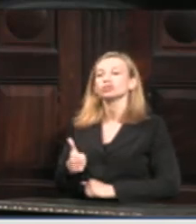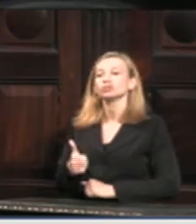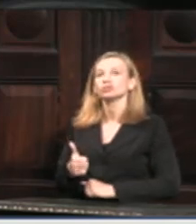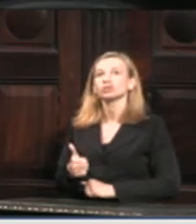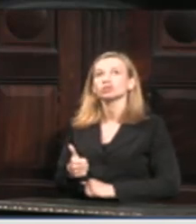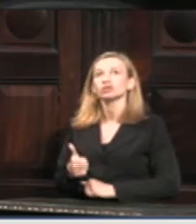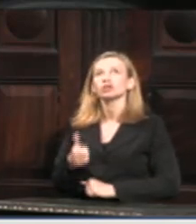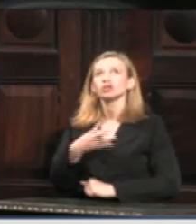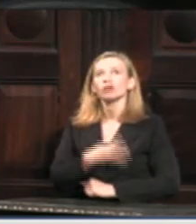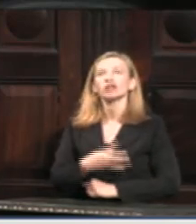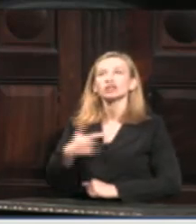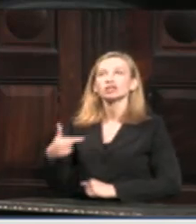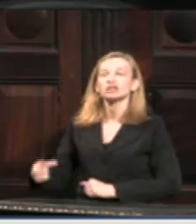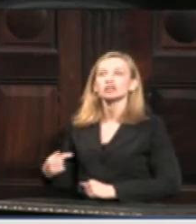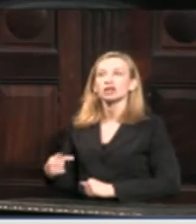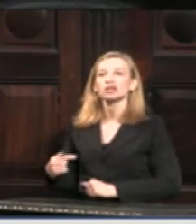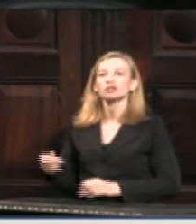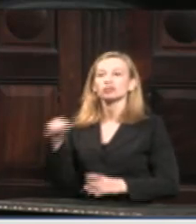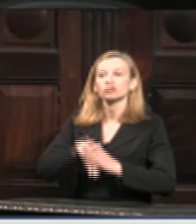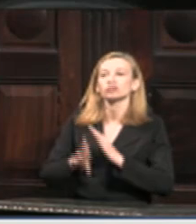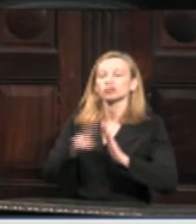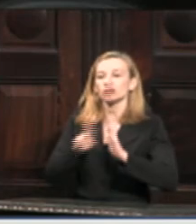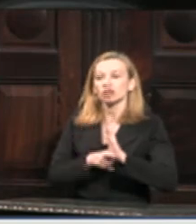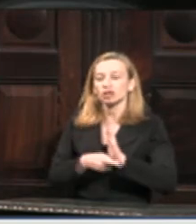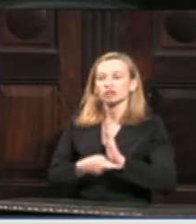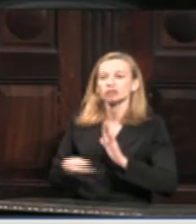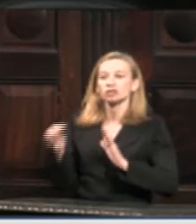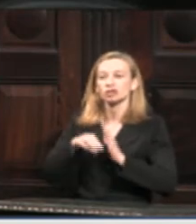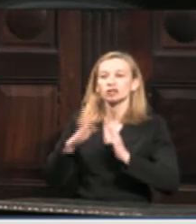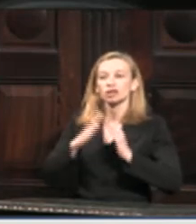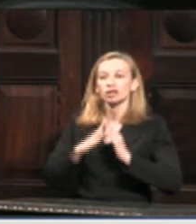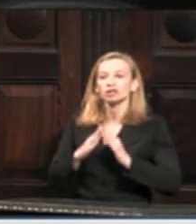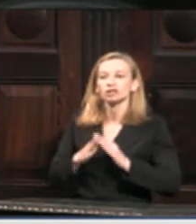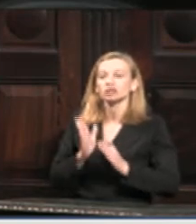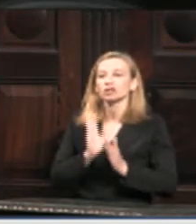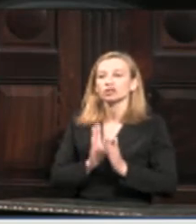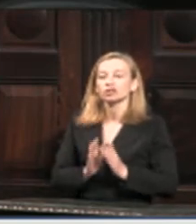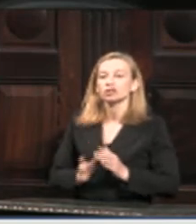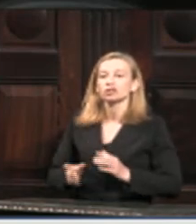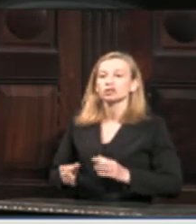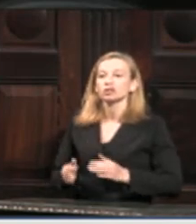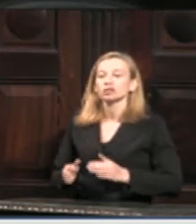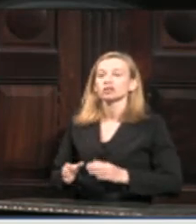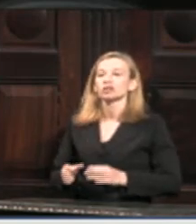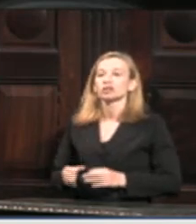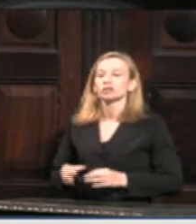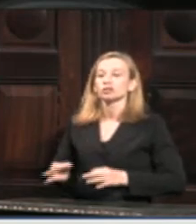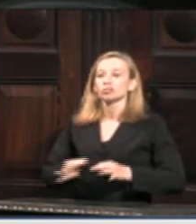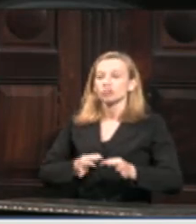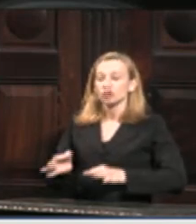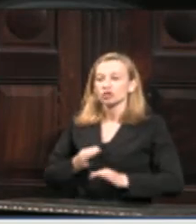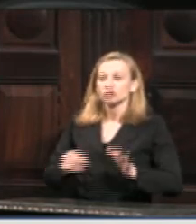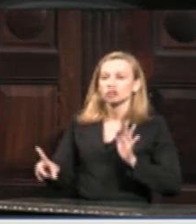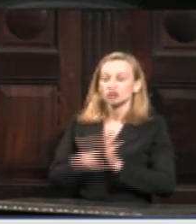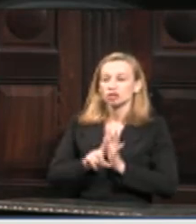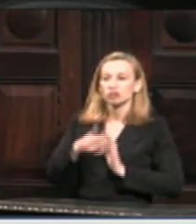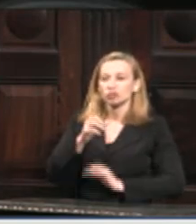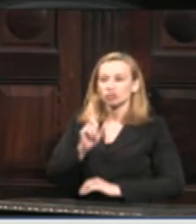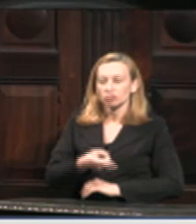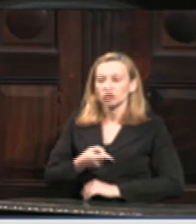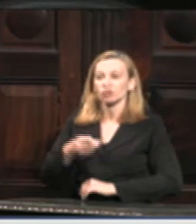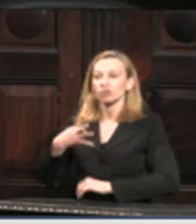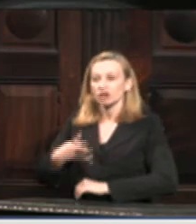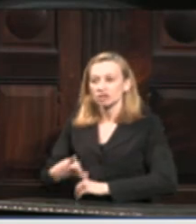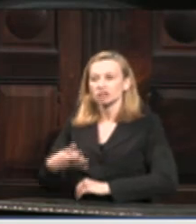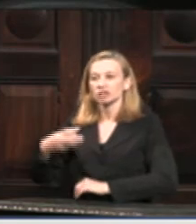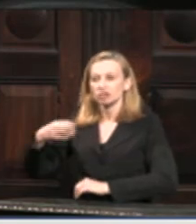artigo 47 do Regimento Interno. Em tramitação ordinária, em primeira discussão, projeto de lei 1742 de 2016,